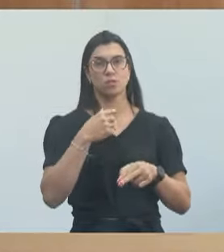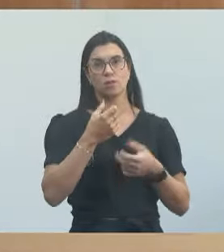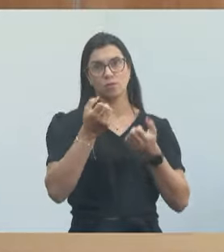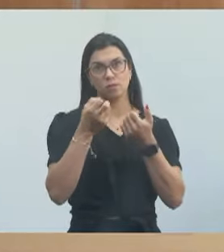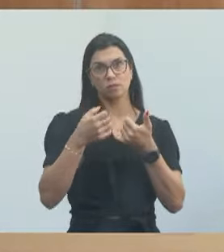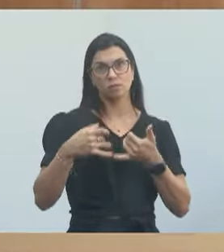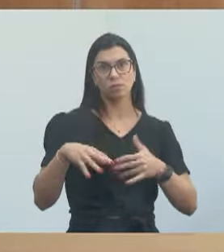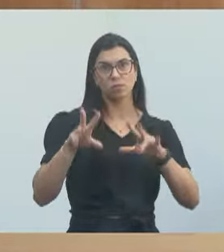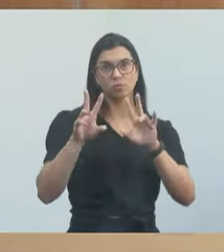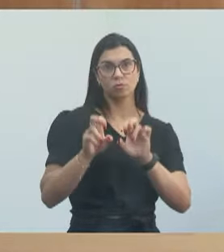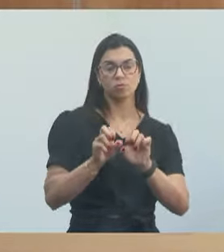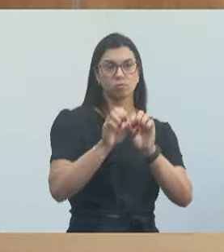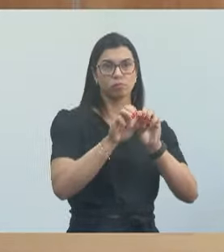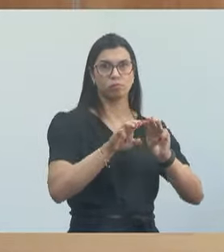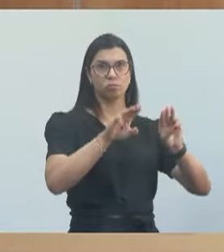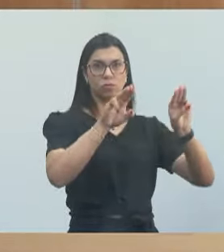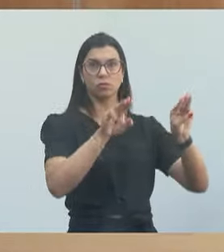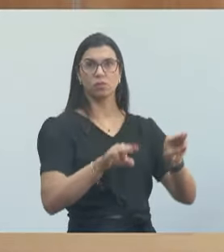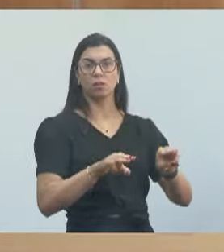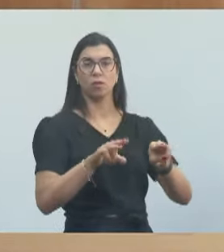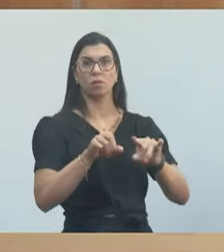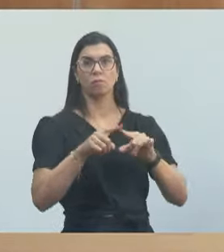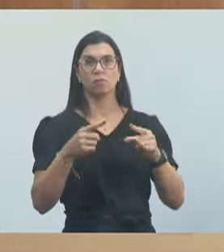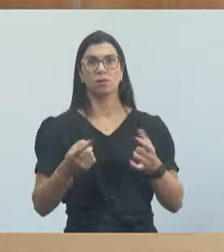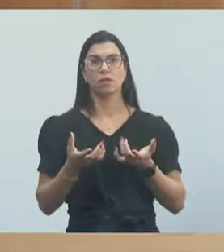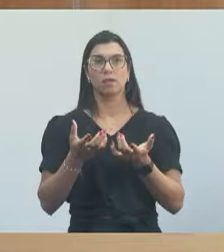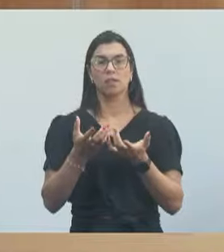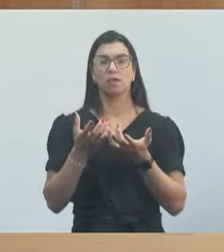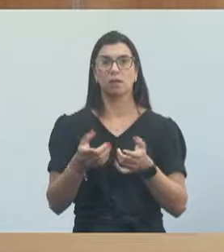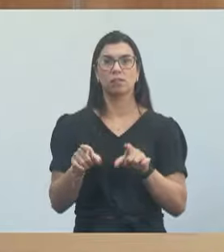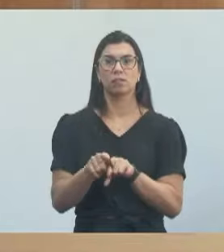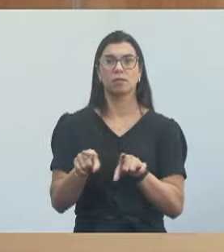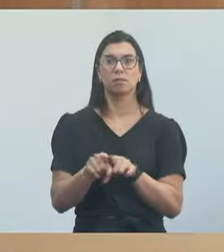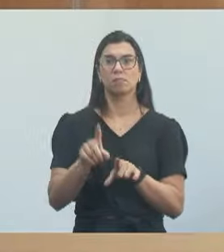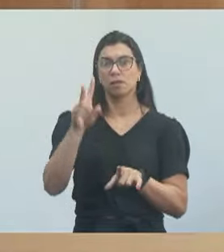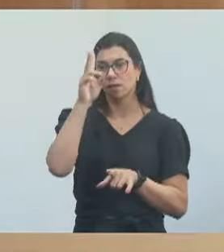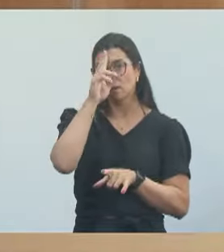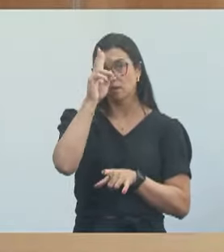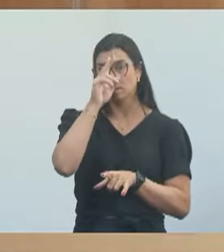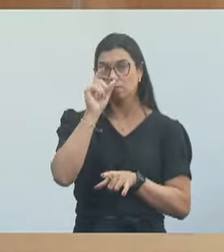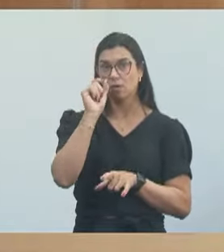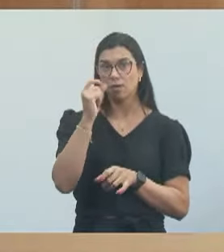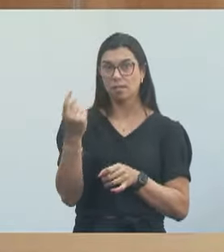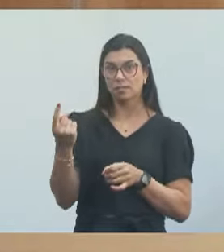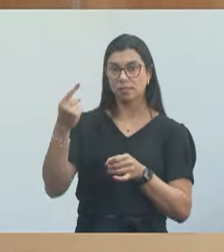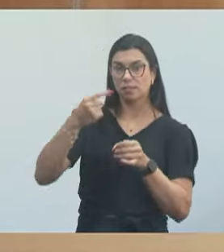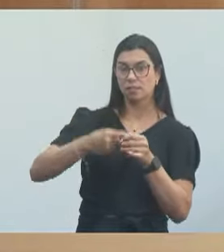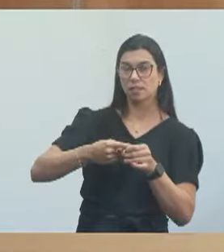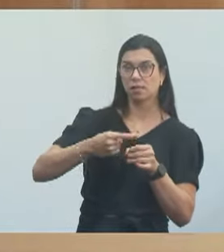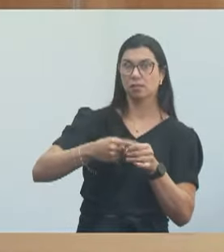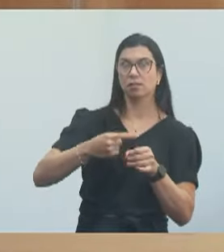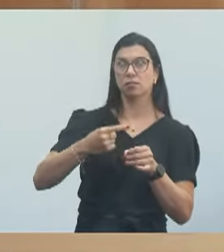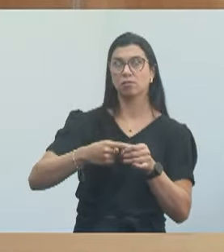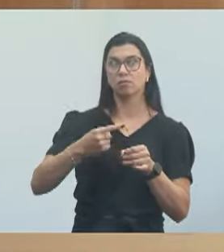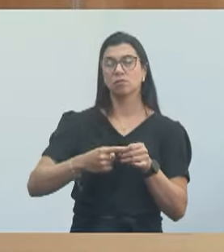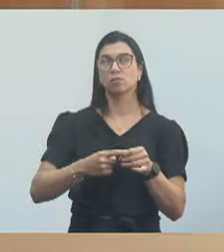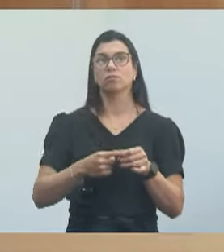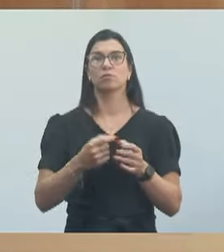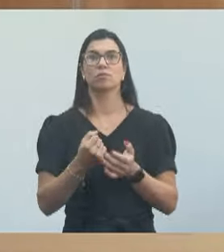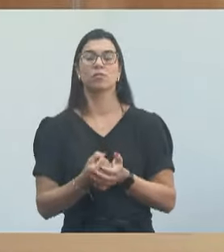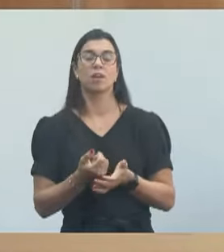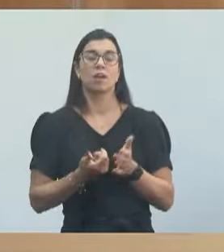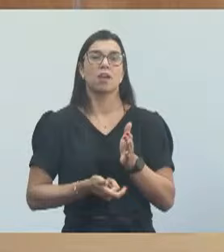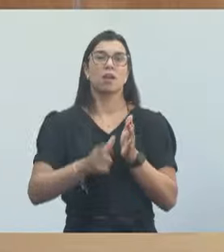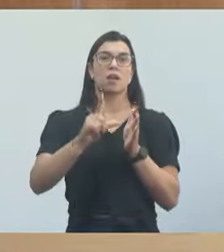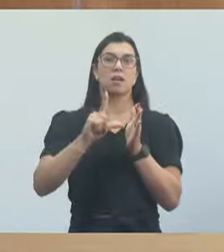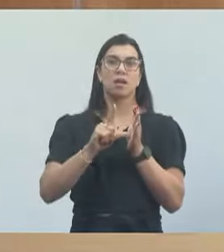também deixamos de lembrar do nosso centro da cidade histórico da época que o trem passava